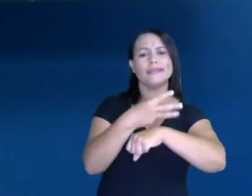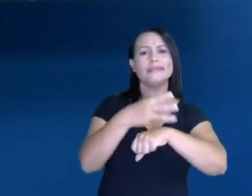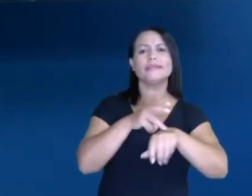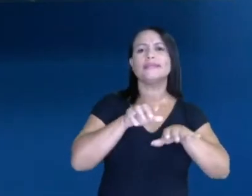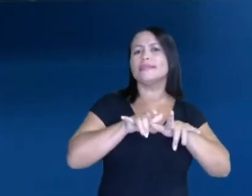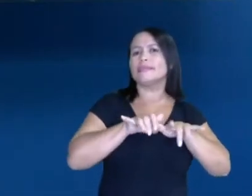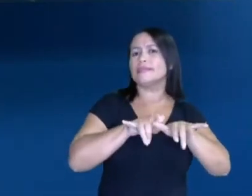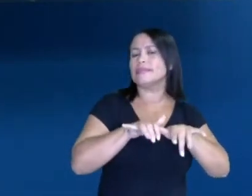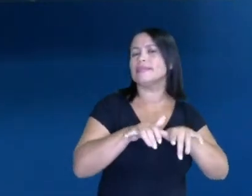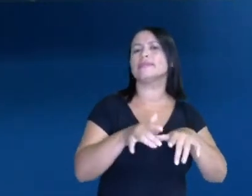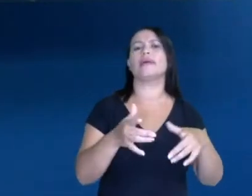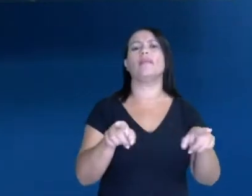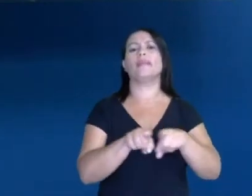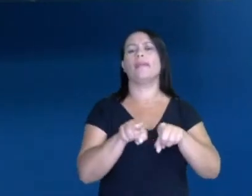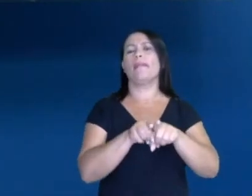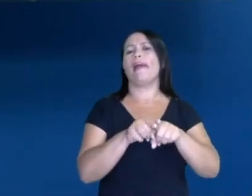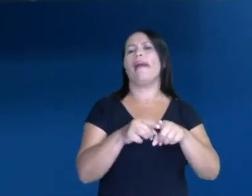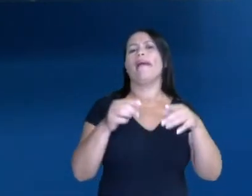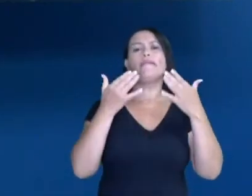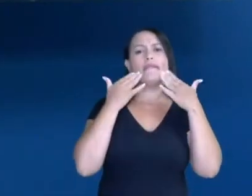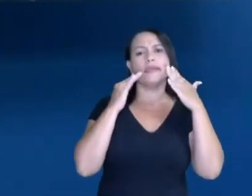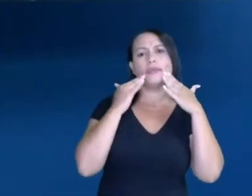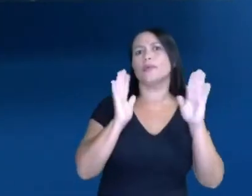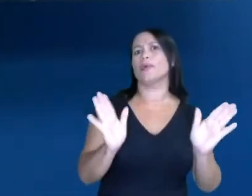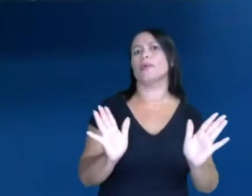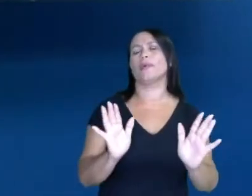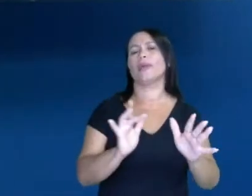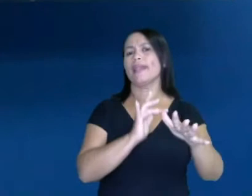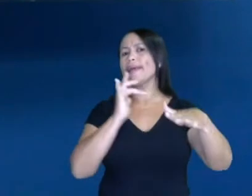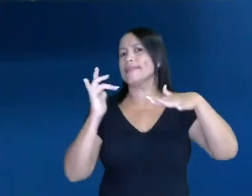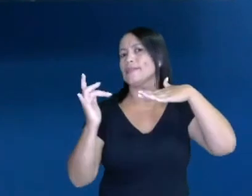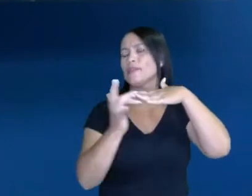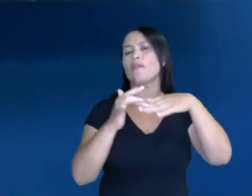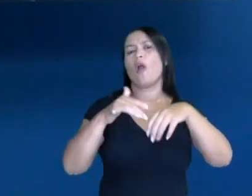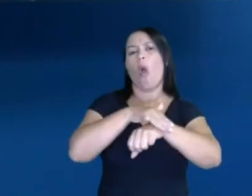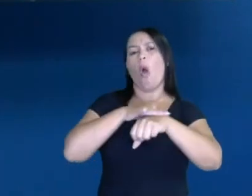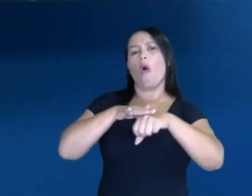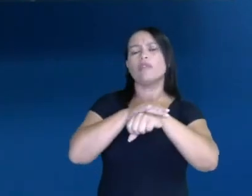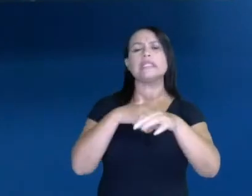WhatsApp, no Message, no Facebook. Quando eu estiver conversando, dialogando com